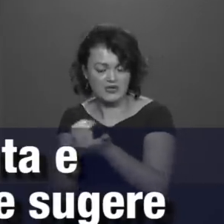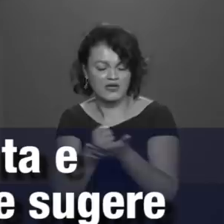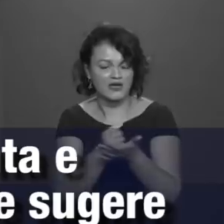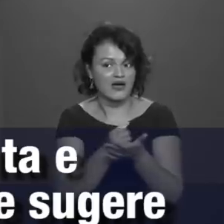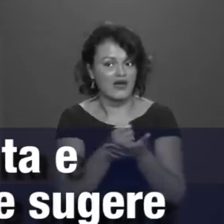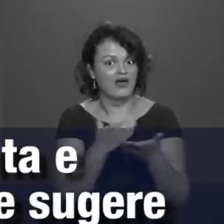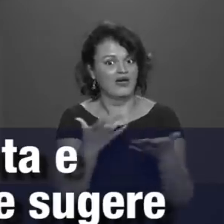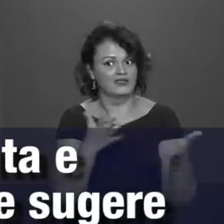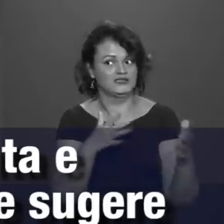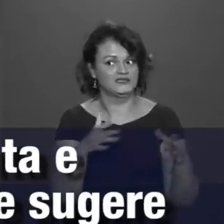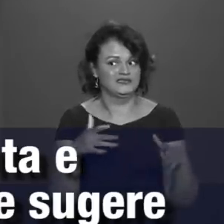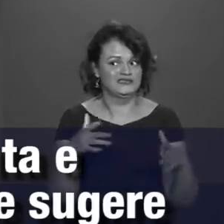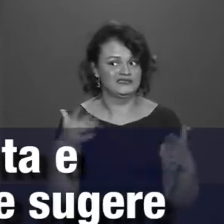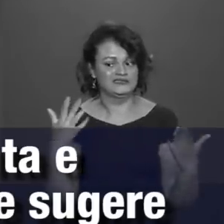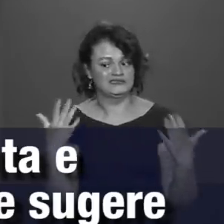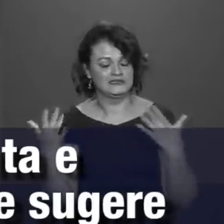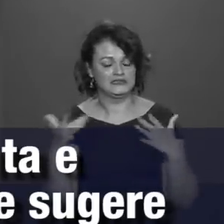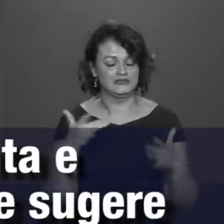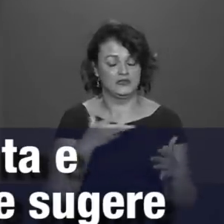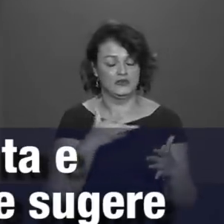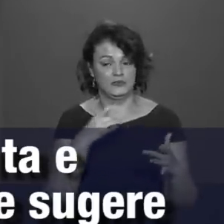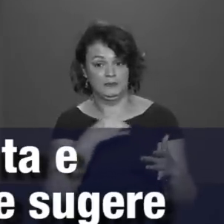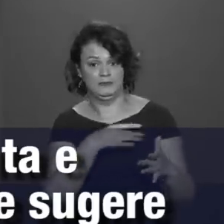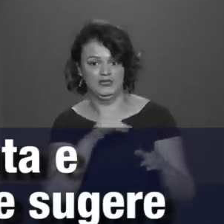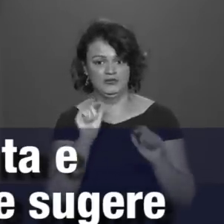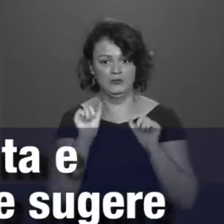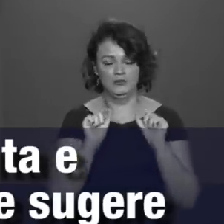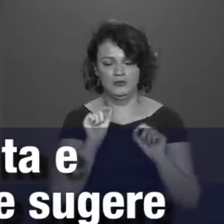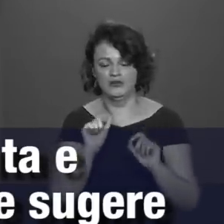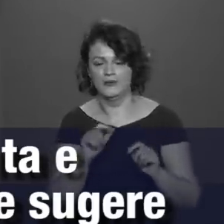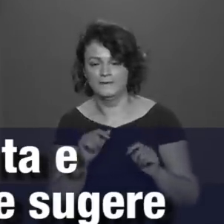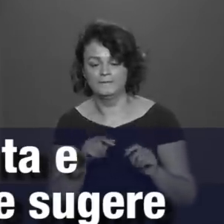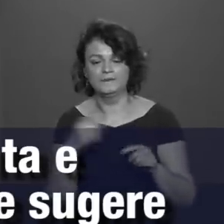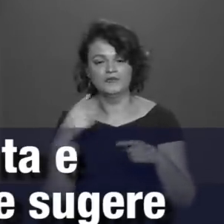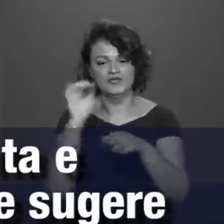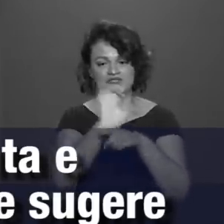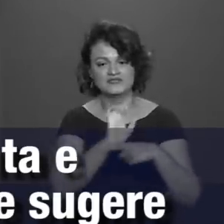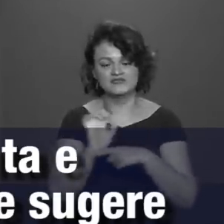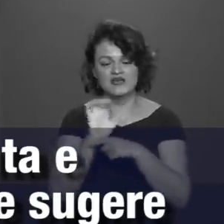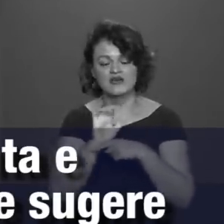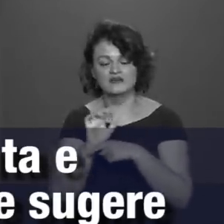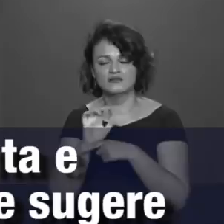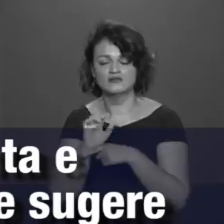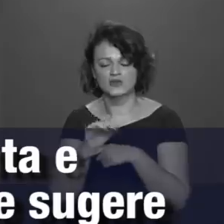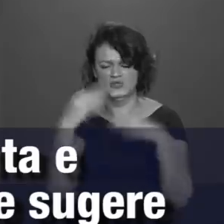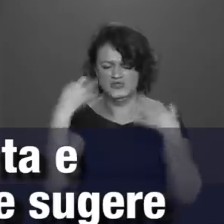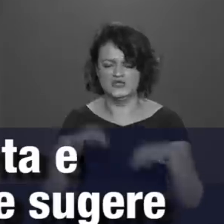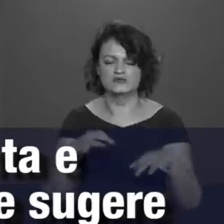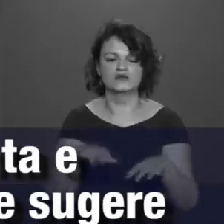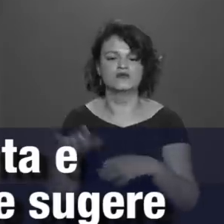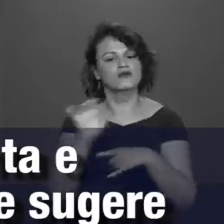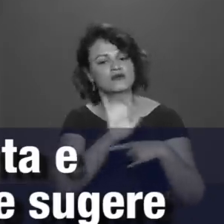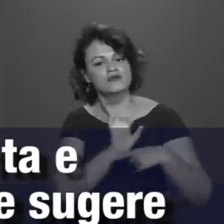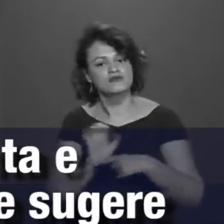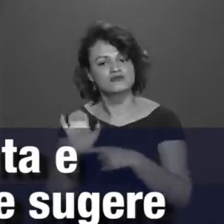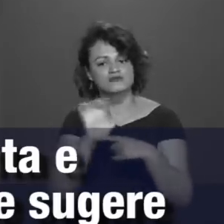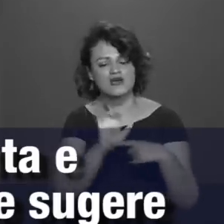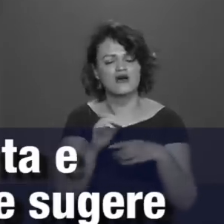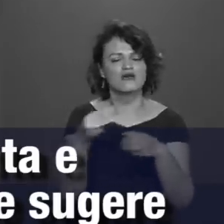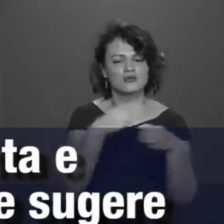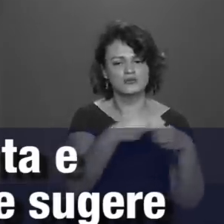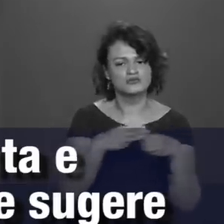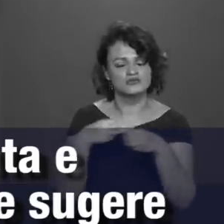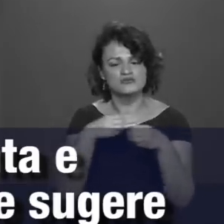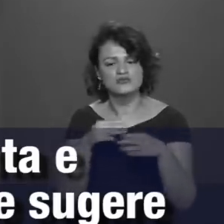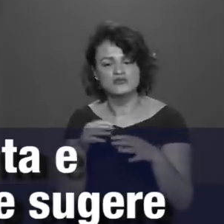prefeitos, explicou que o Ministério da Saúde já divulgou um boletim epidemiológico propondo uma flexibilização dessas